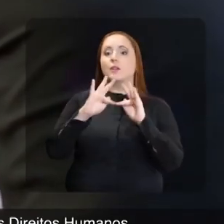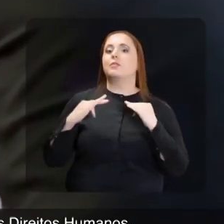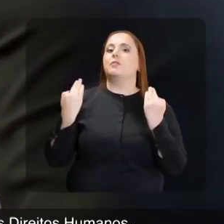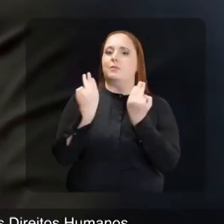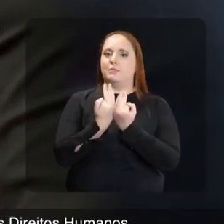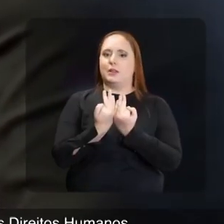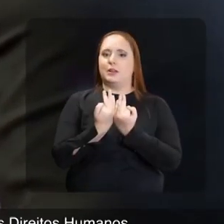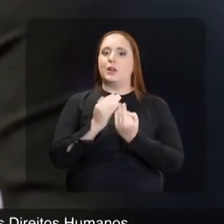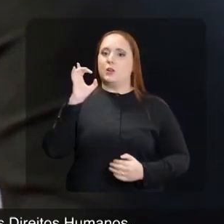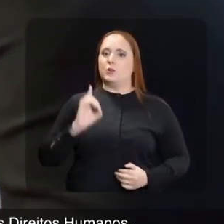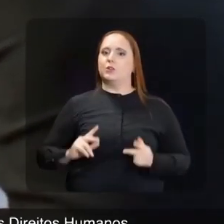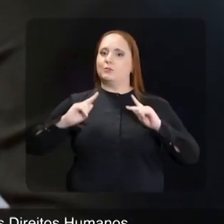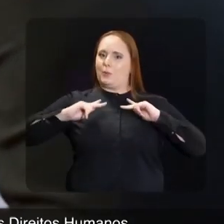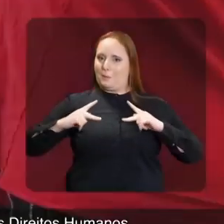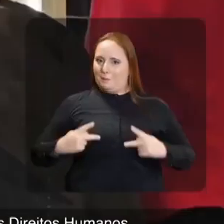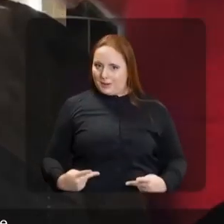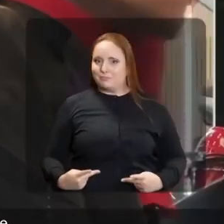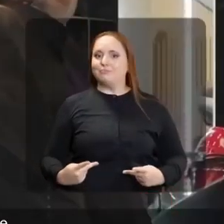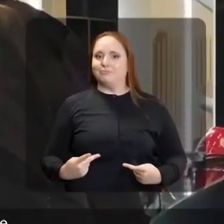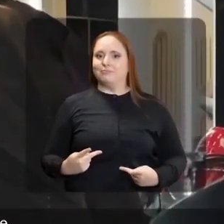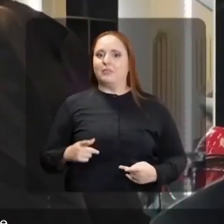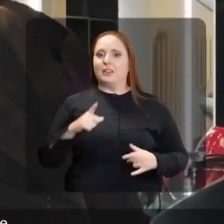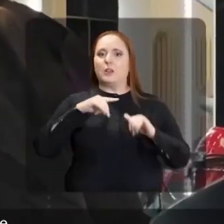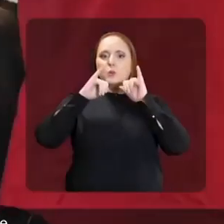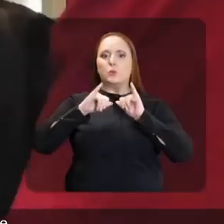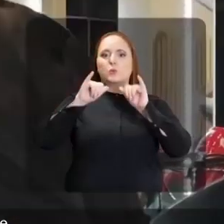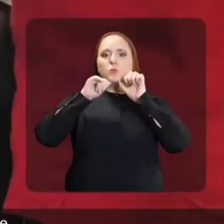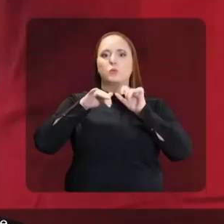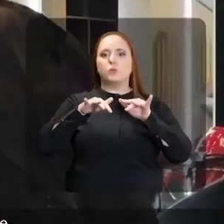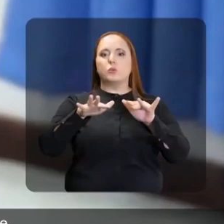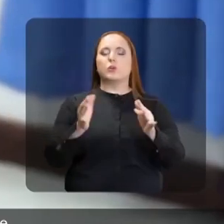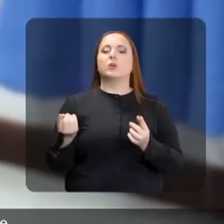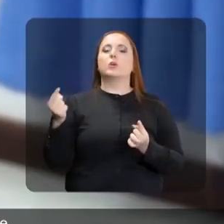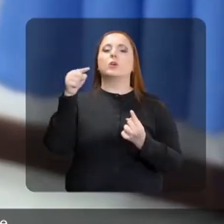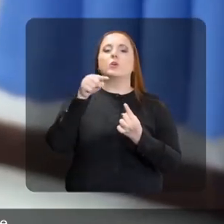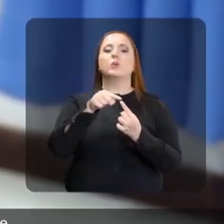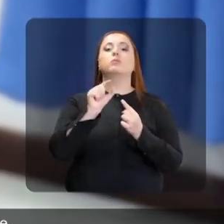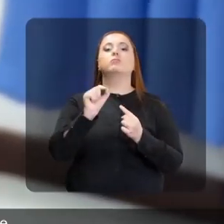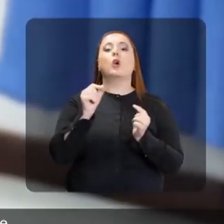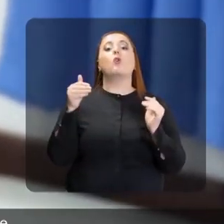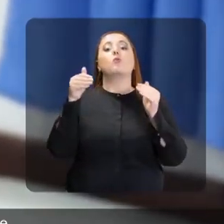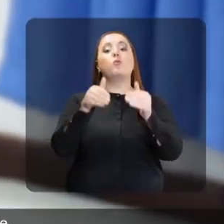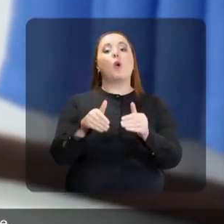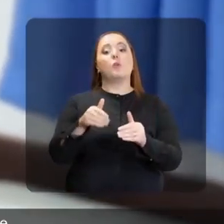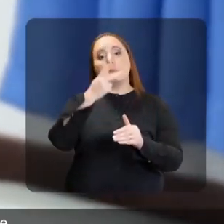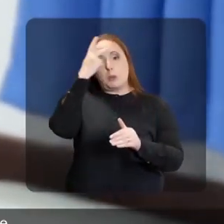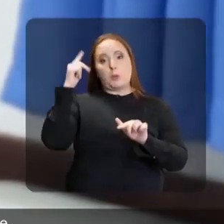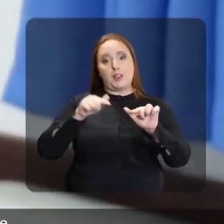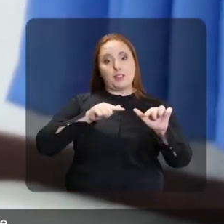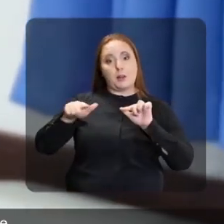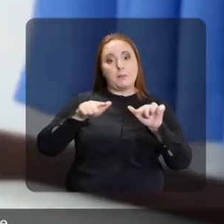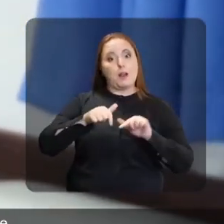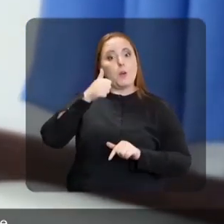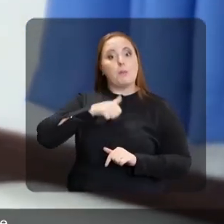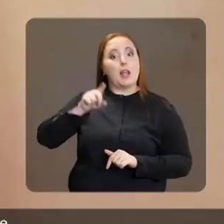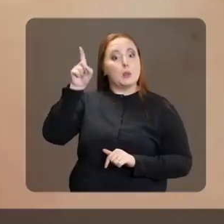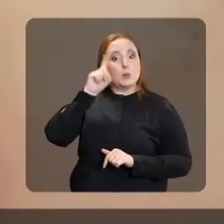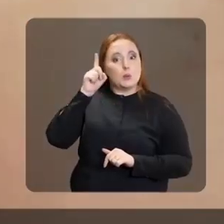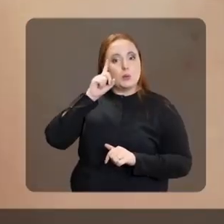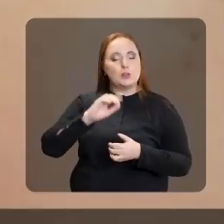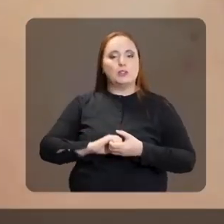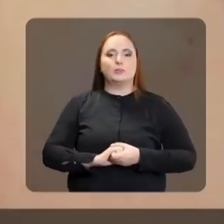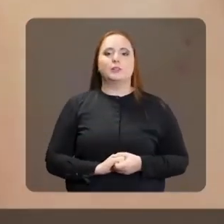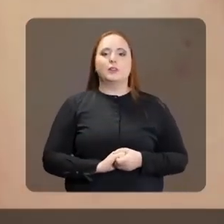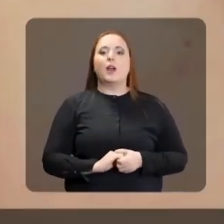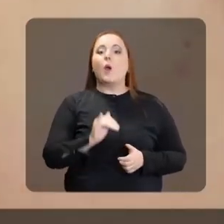Mulher, da Família e dos Direitos Humanos, faz campanha voltada para pessoas que lidam com mulheres diariamente,